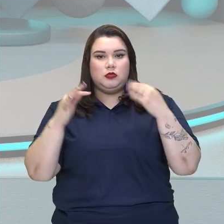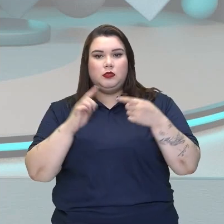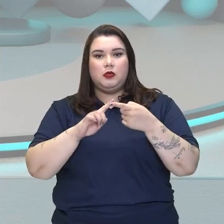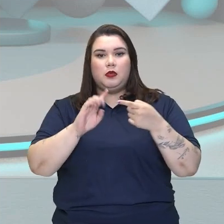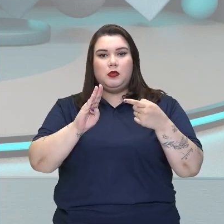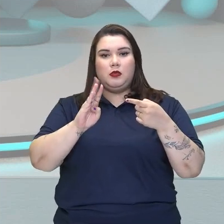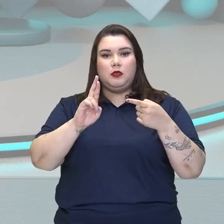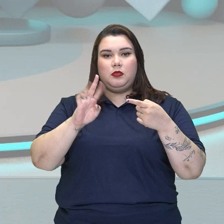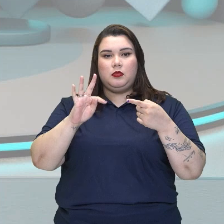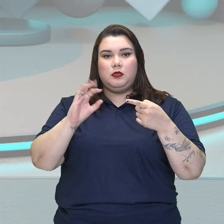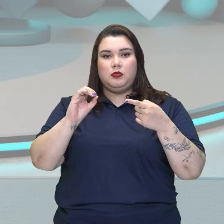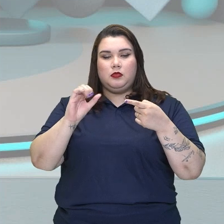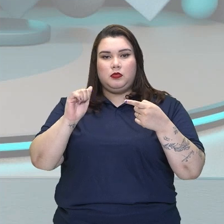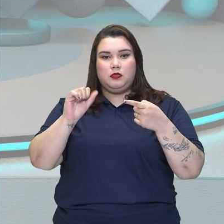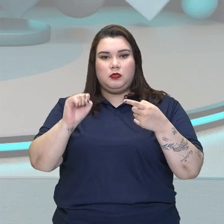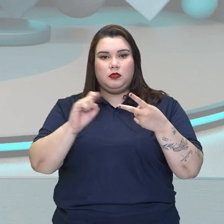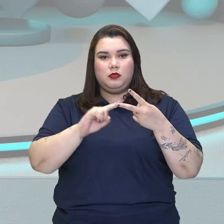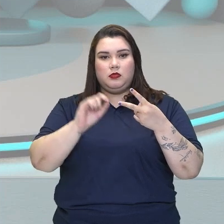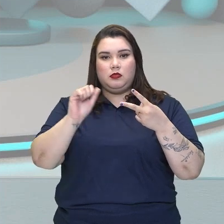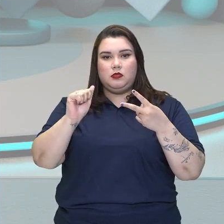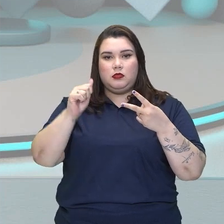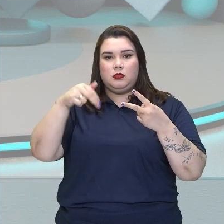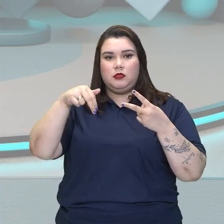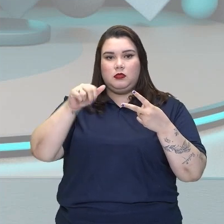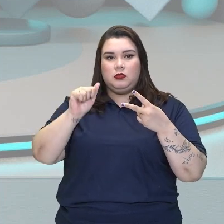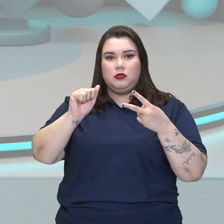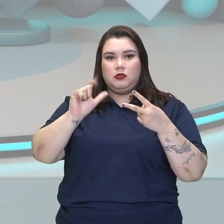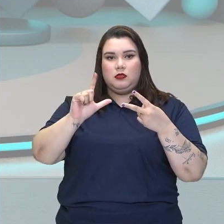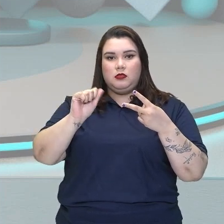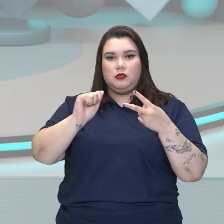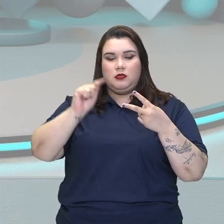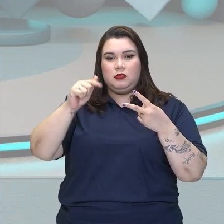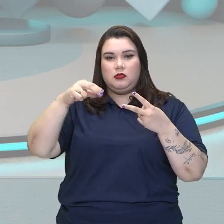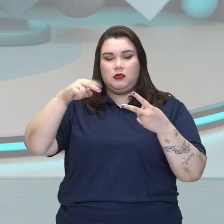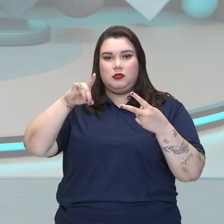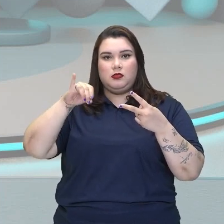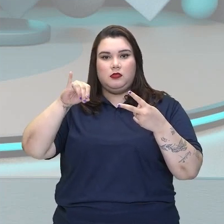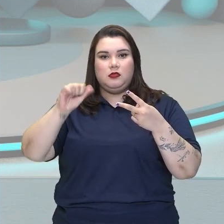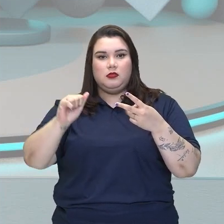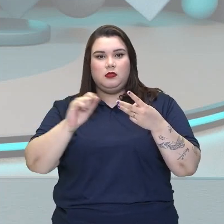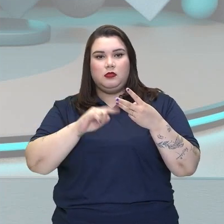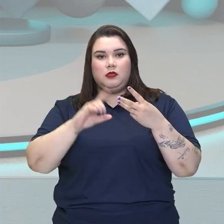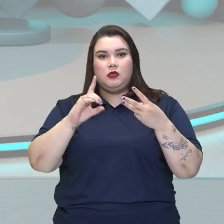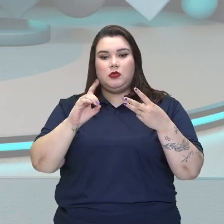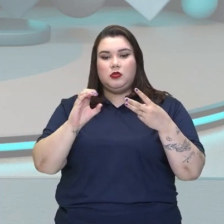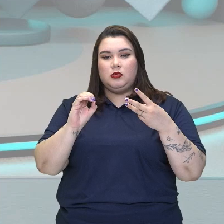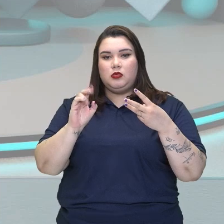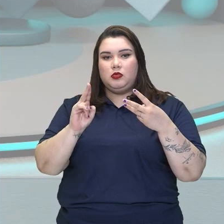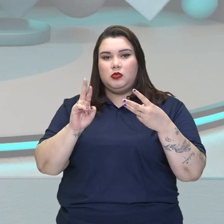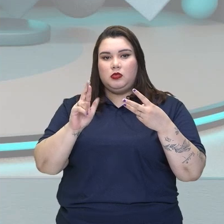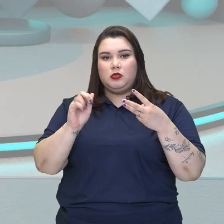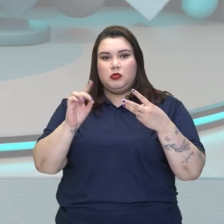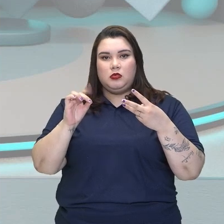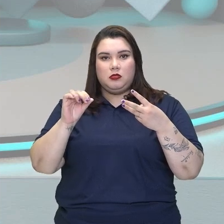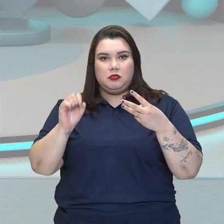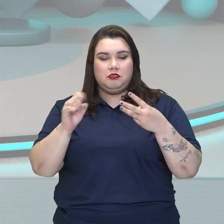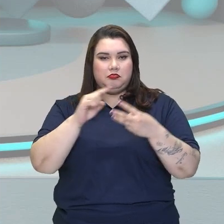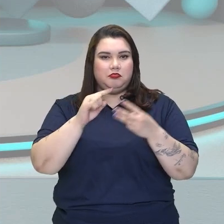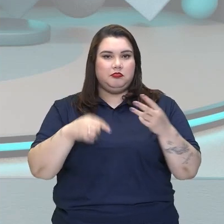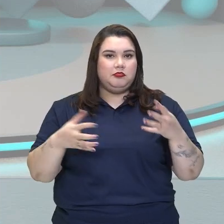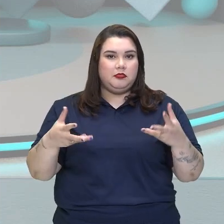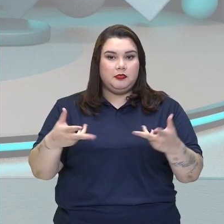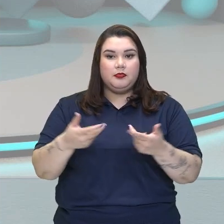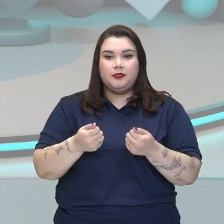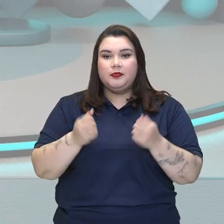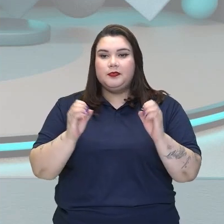Brotas, né? Analândia e Dourados, que é uma cidade, ó, muito bacana, Dourados. Tá bom, gente? Então tá aí,